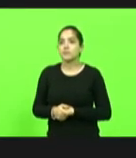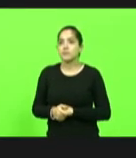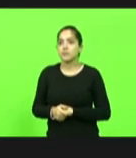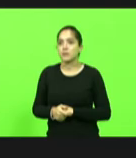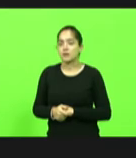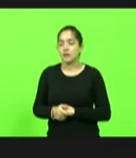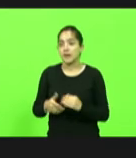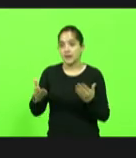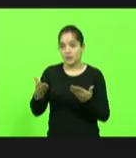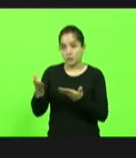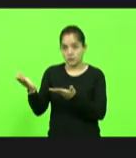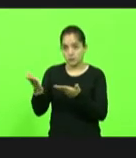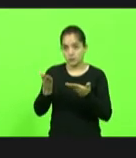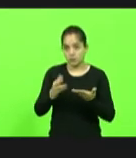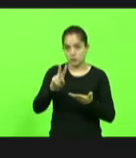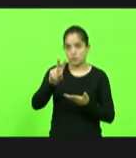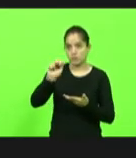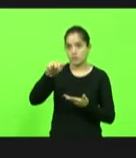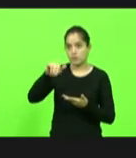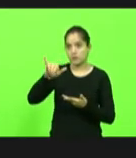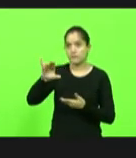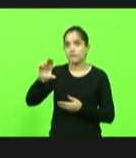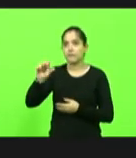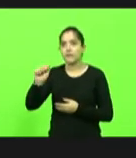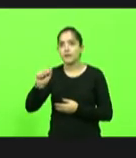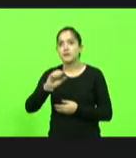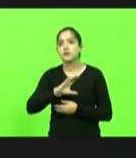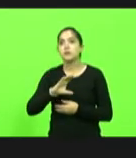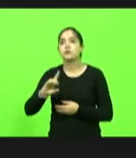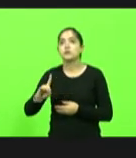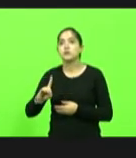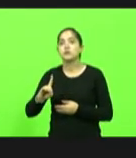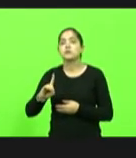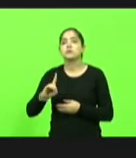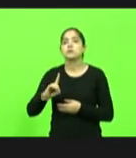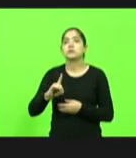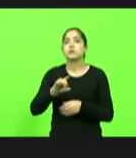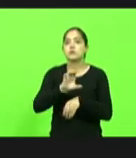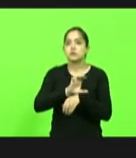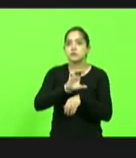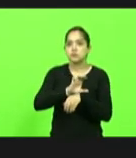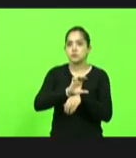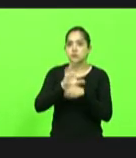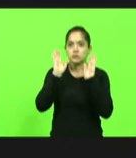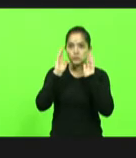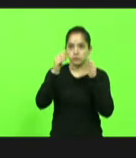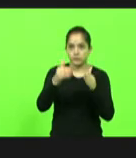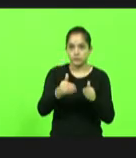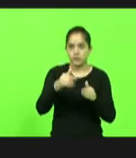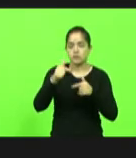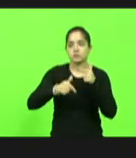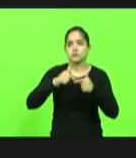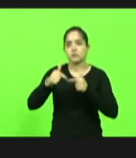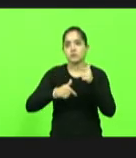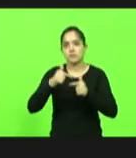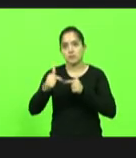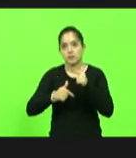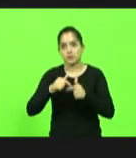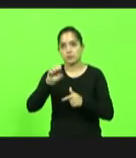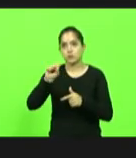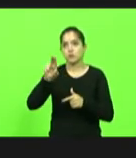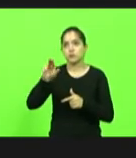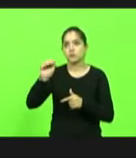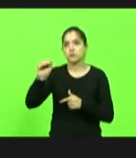chamo agora a Vânia Maria Machado, coordenadora executiva e estadual do Fórum Estadual dos Trabalhadores do SUAS de